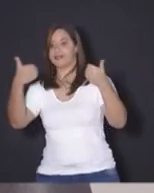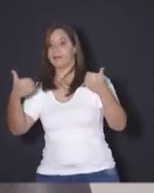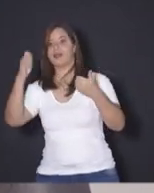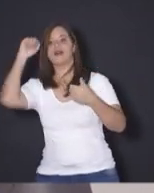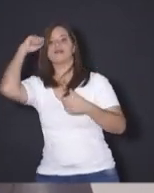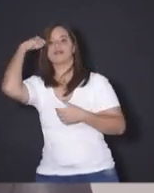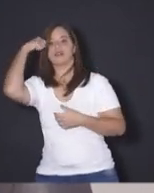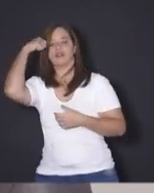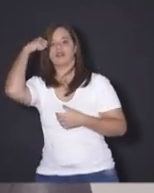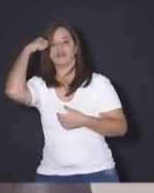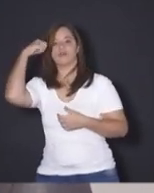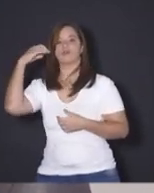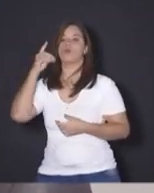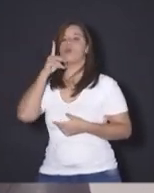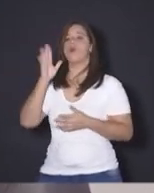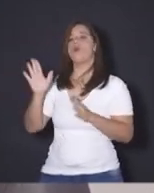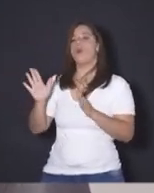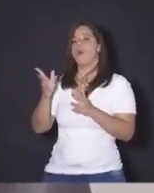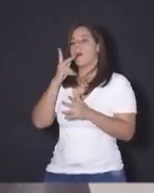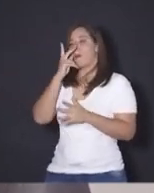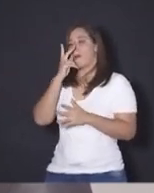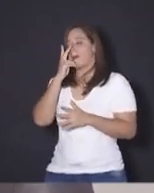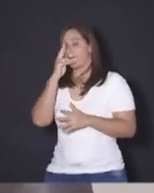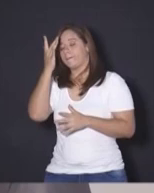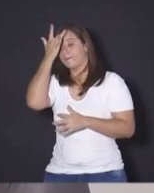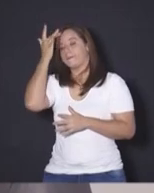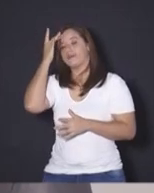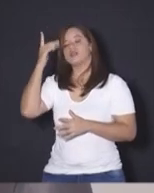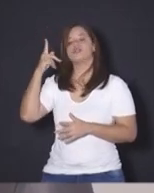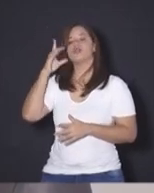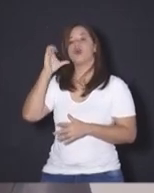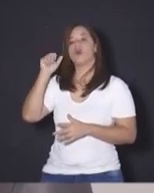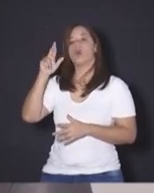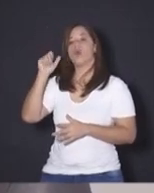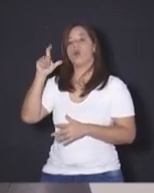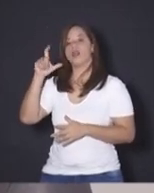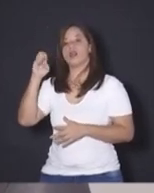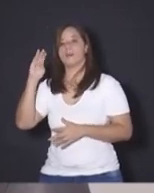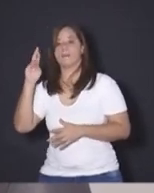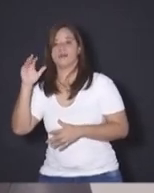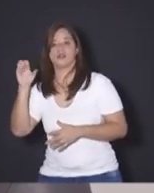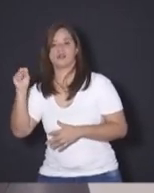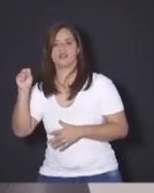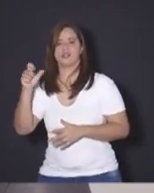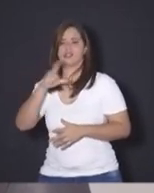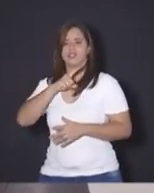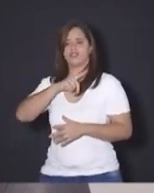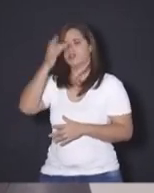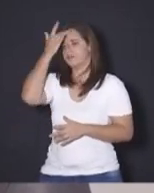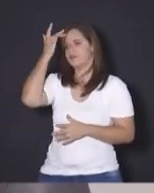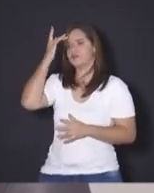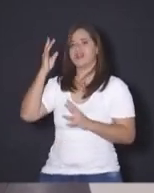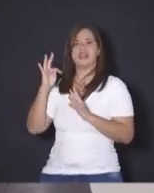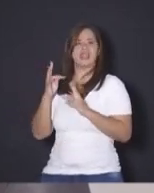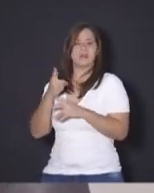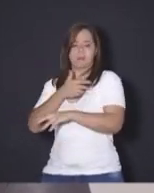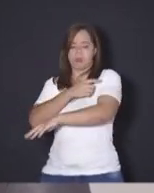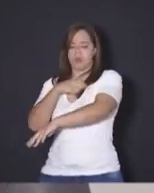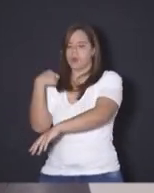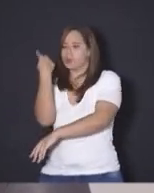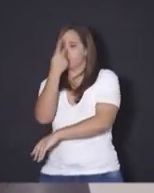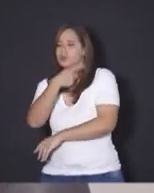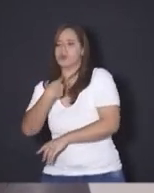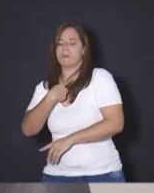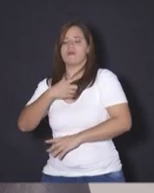escolas pobre de corpos e tem alguma regalia que as pessoa totalmente negra não tinha no regime do